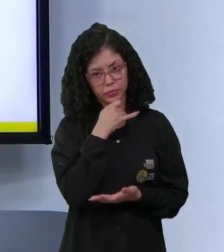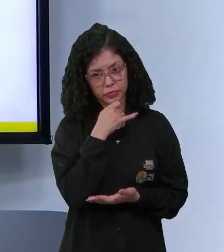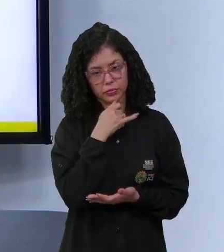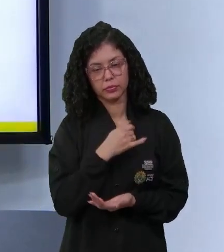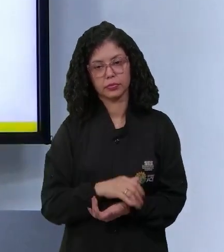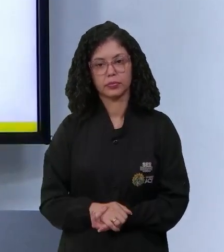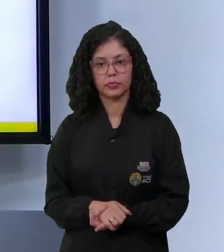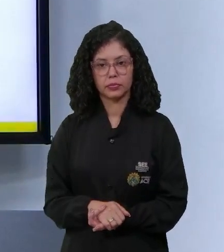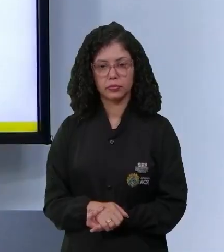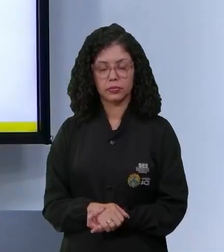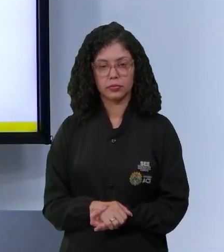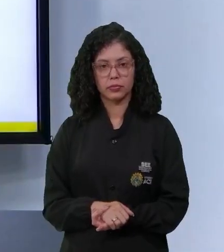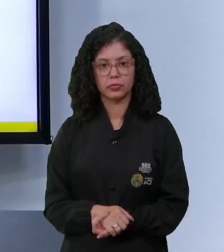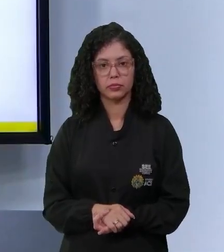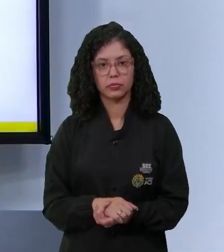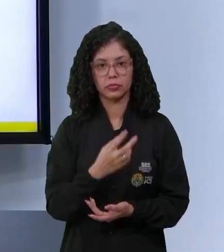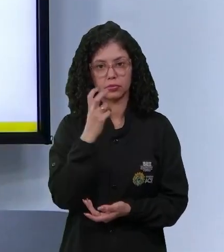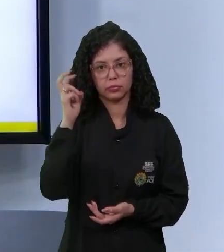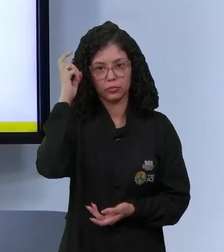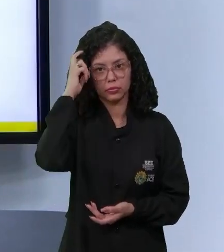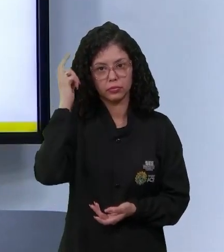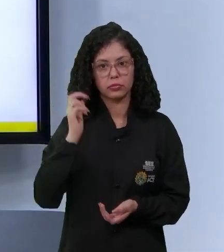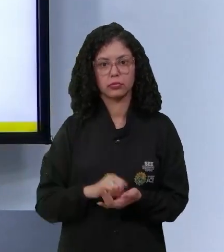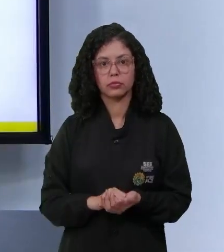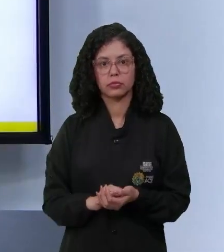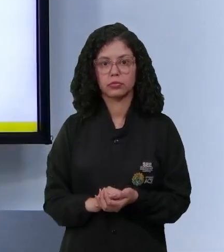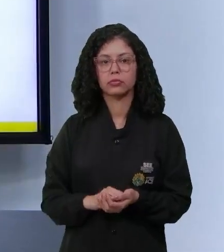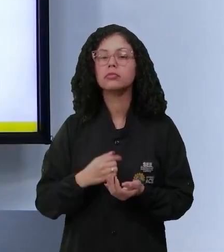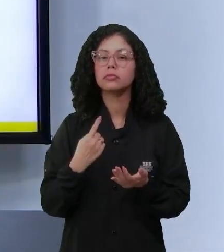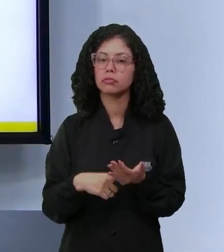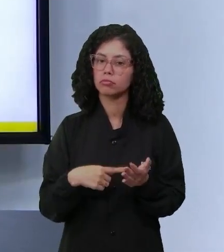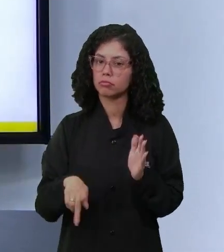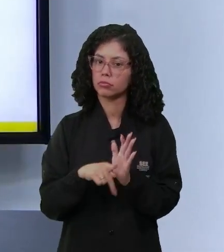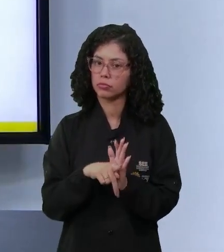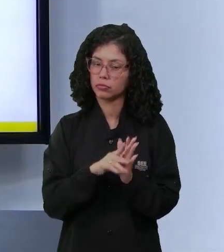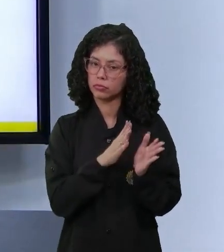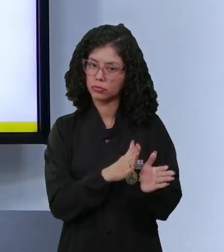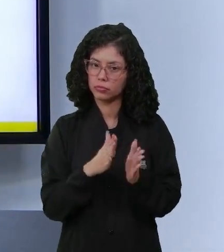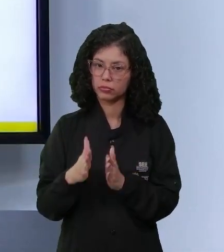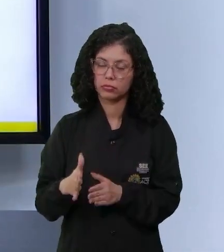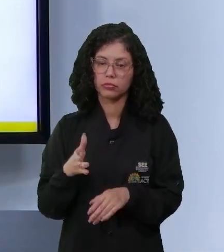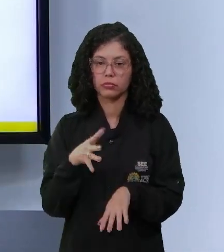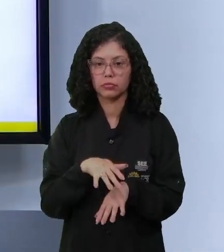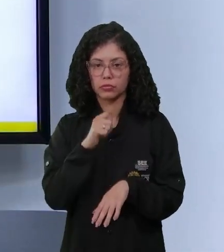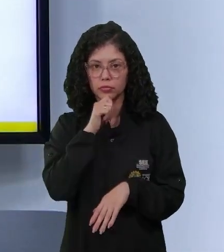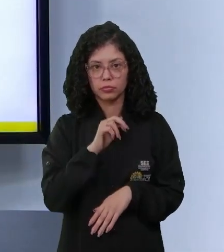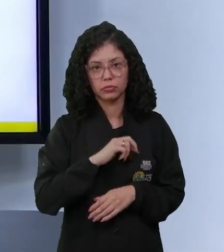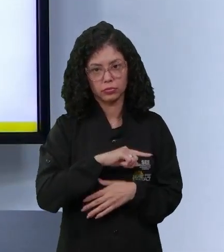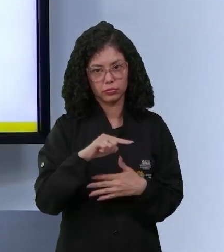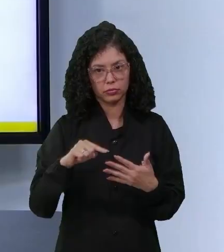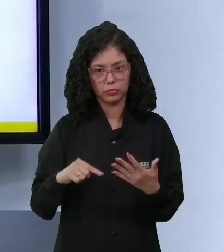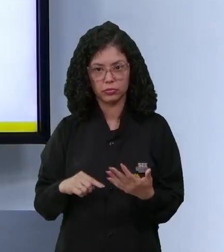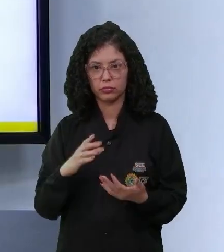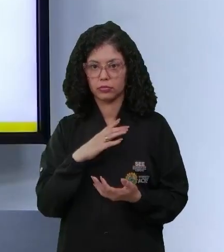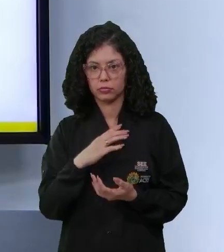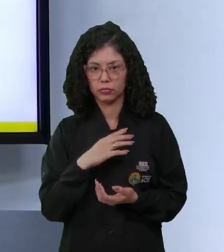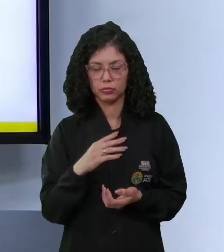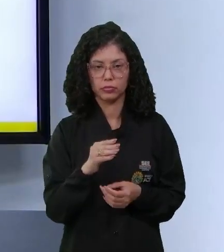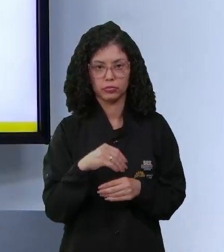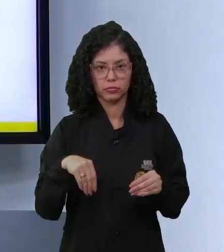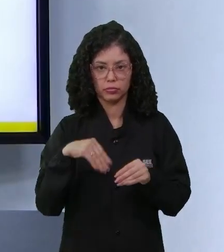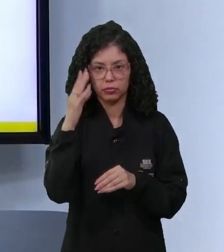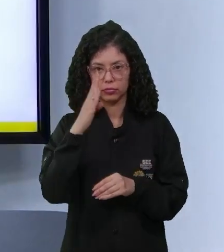disso. A cultura ficou, as marcas desse período ficaram em várias cidades do nosso